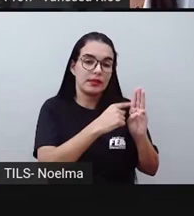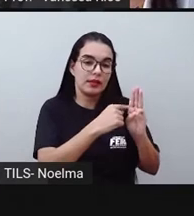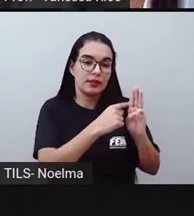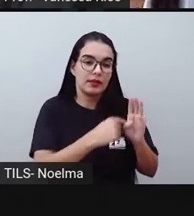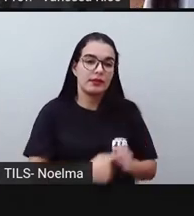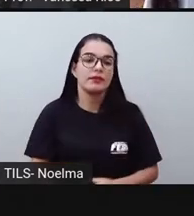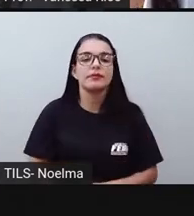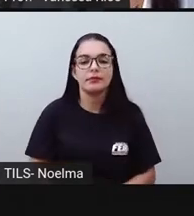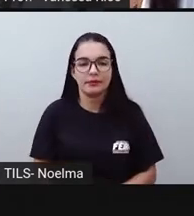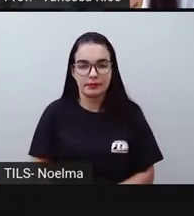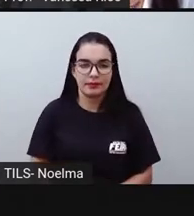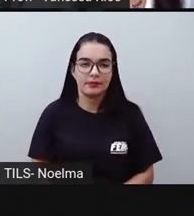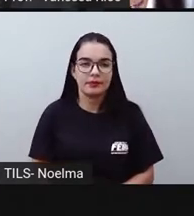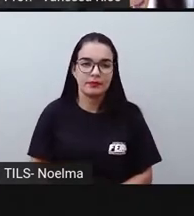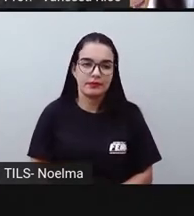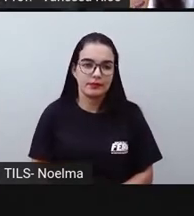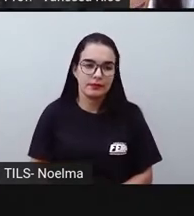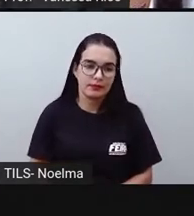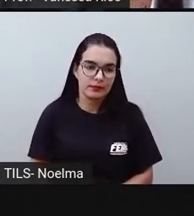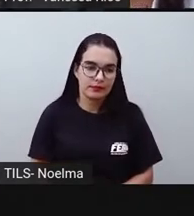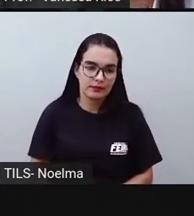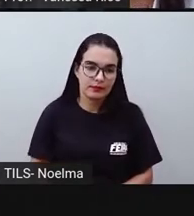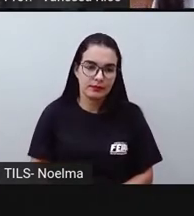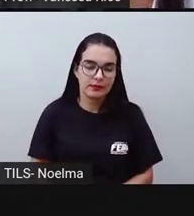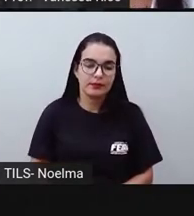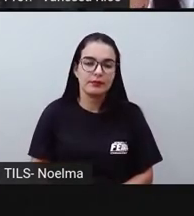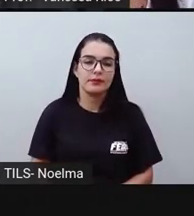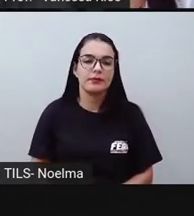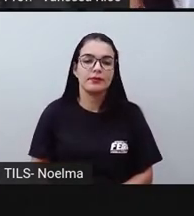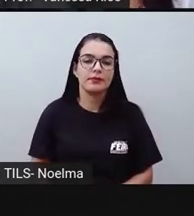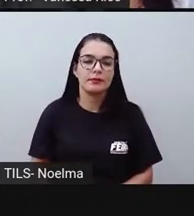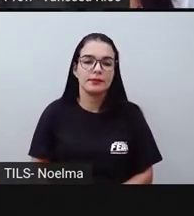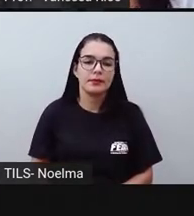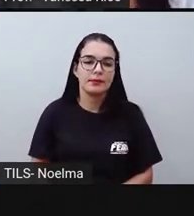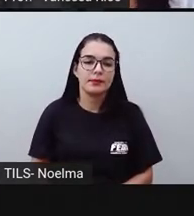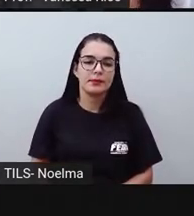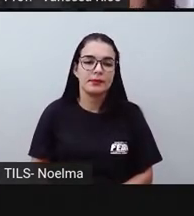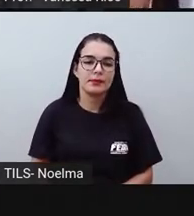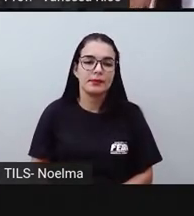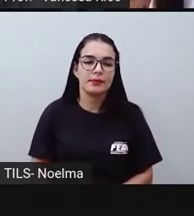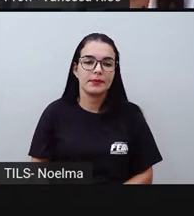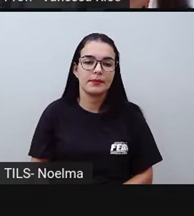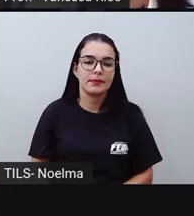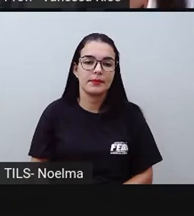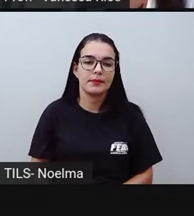para a fila das centenas para também ser somado depois da multiplicação.